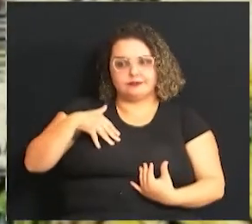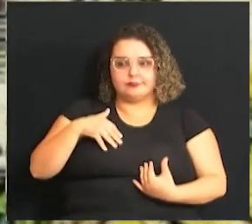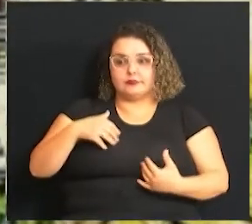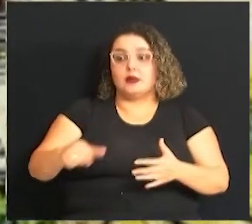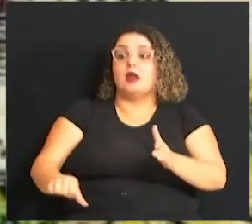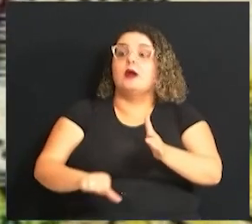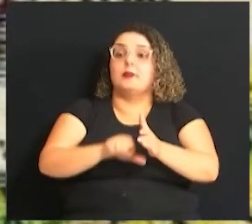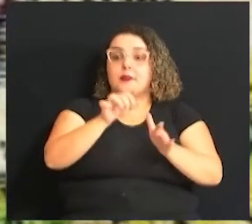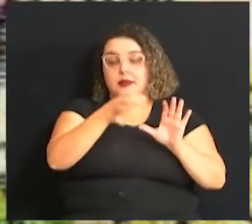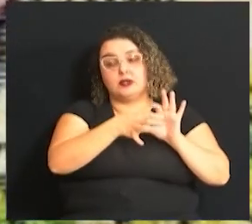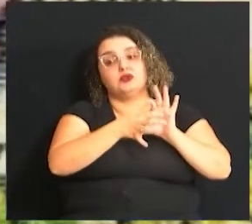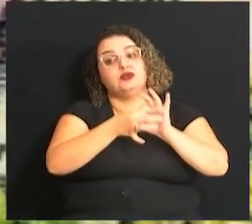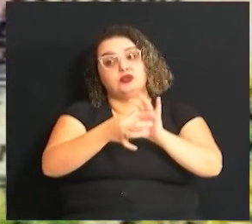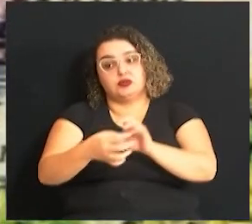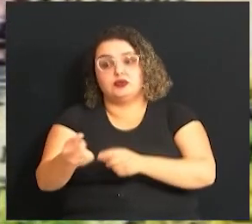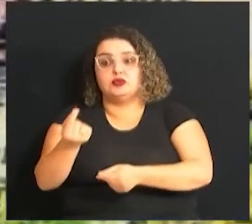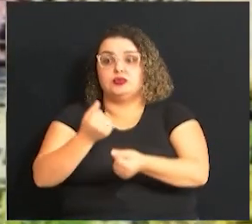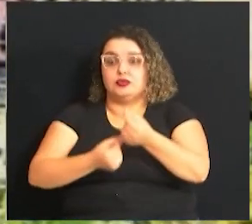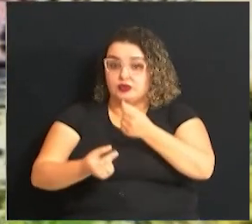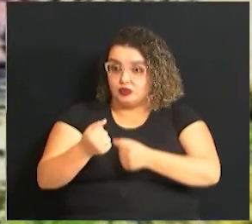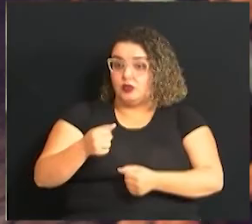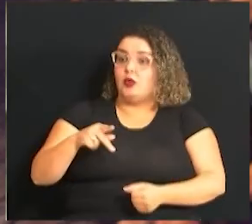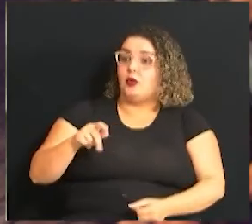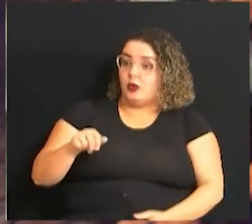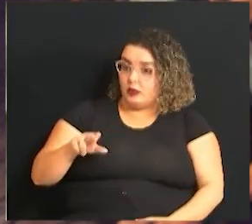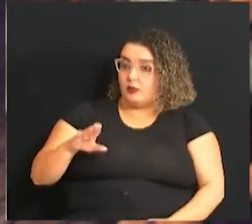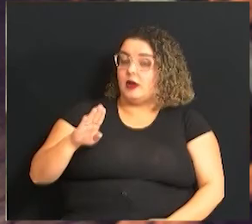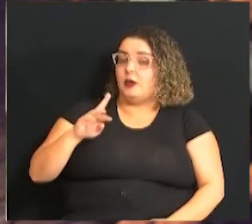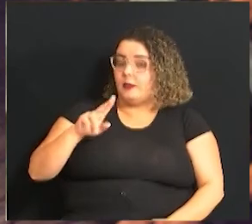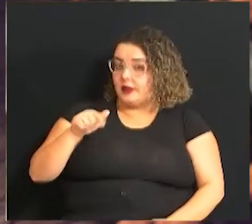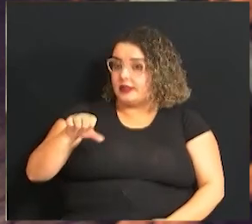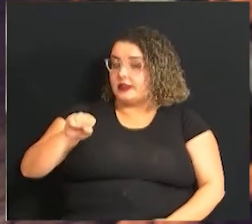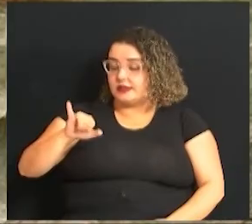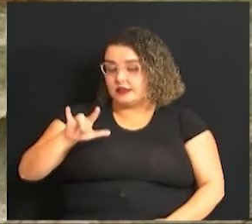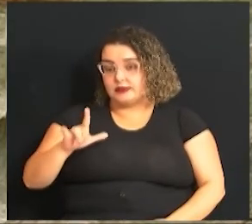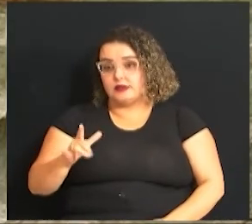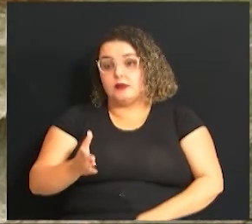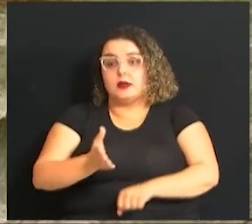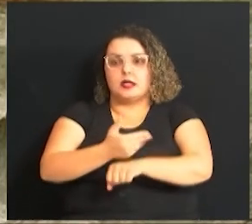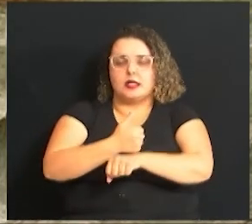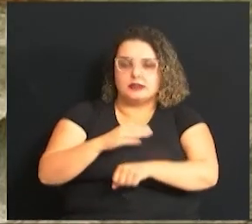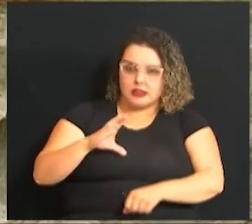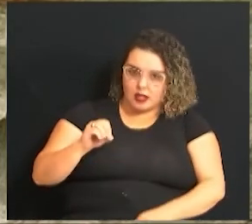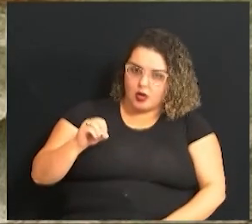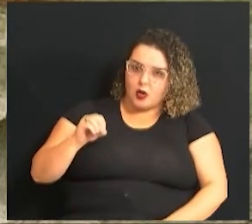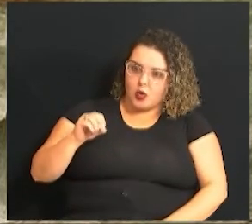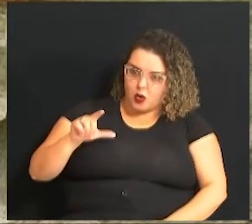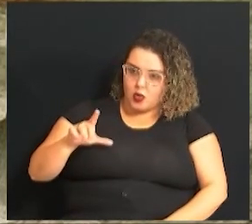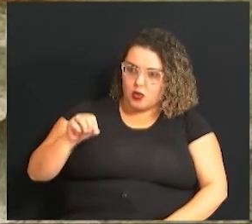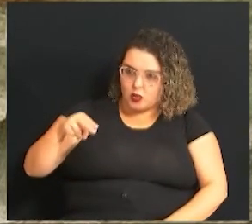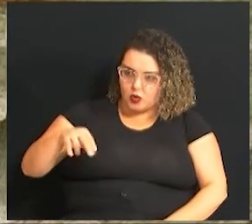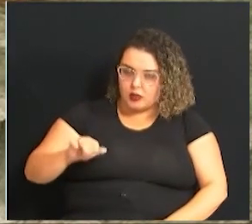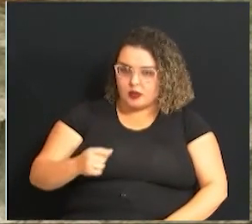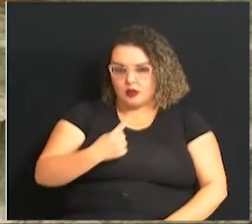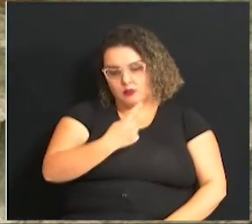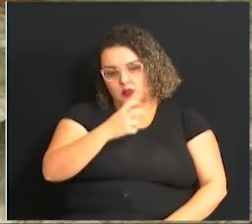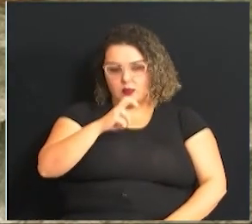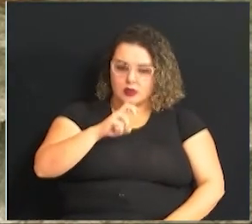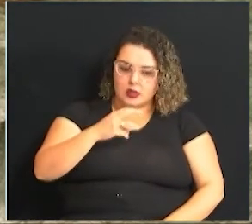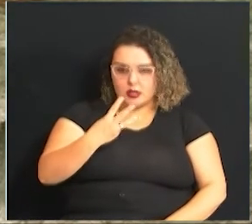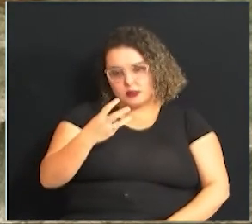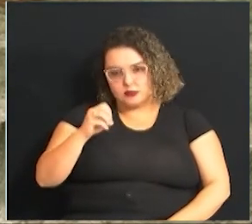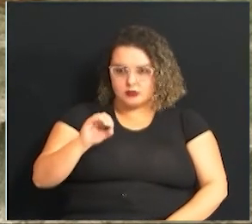Esse foi o primeiro grande ciclo econômico envolvendo o pau-brasil, no período ainda pré-colonial, até meados